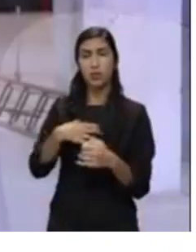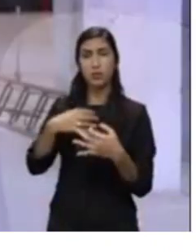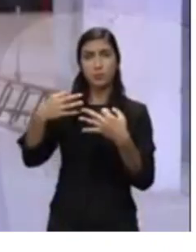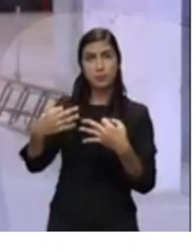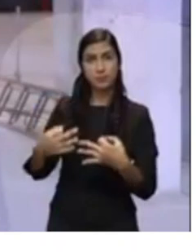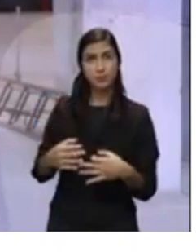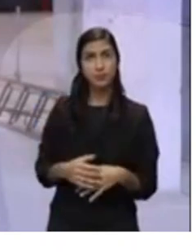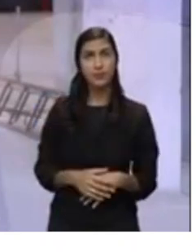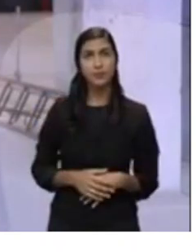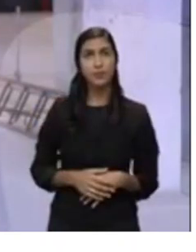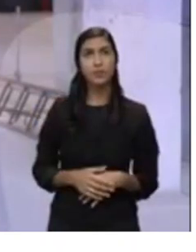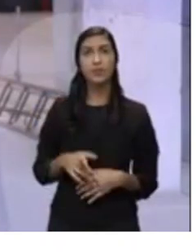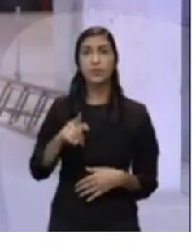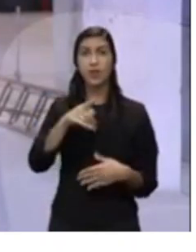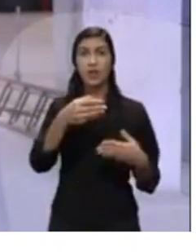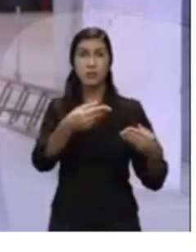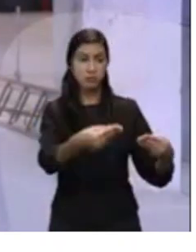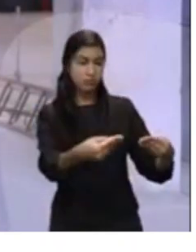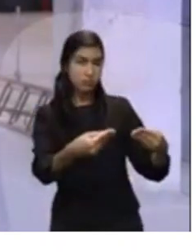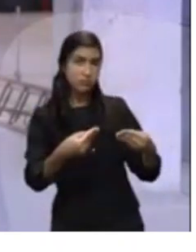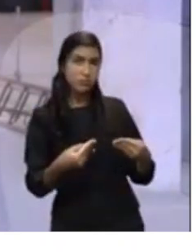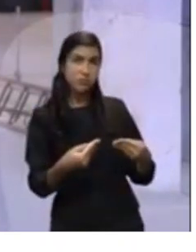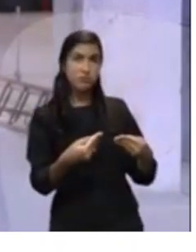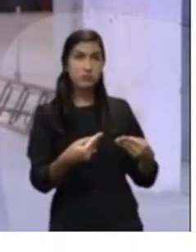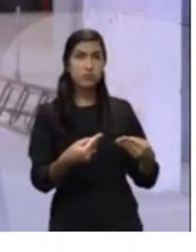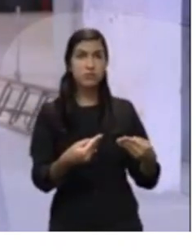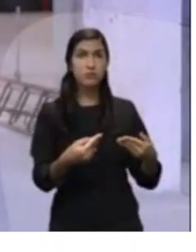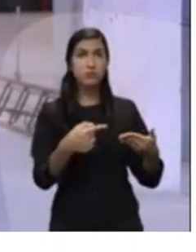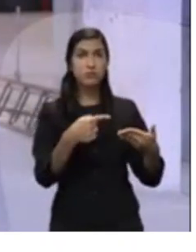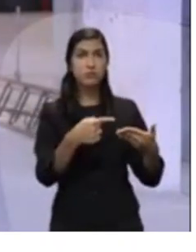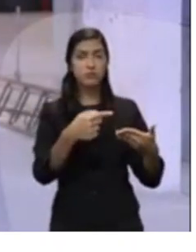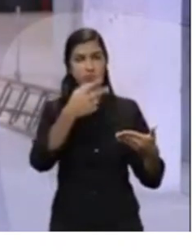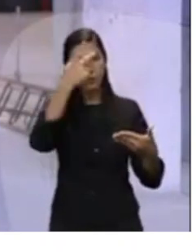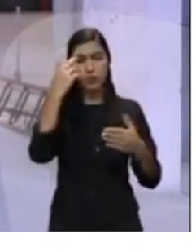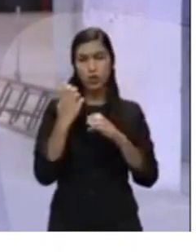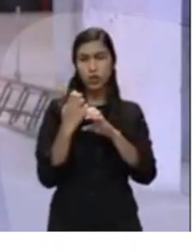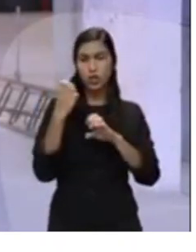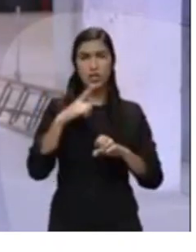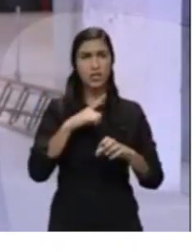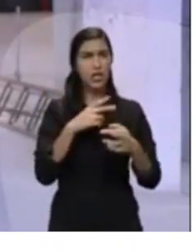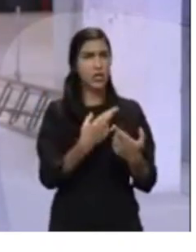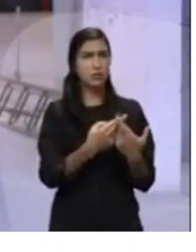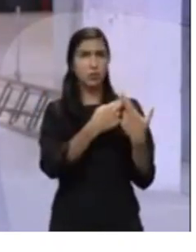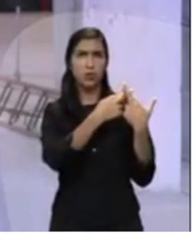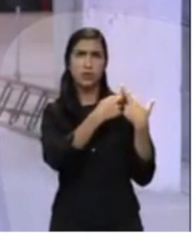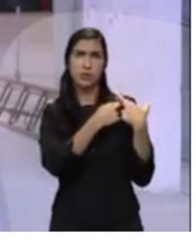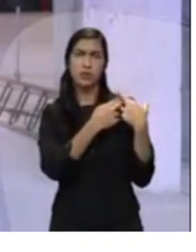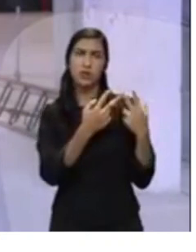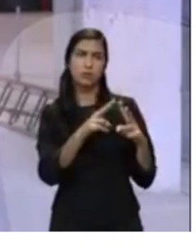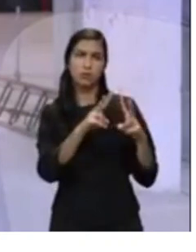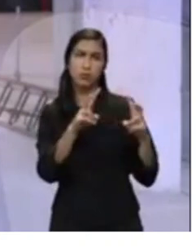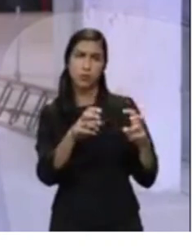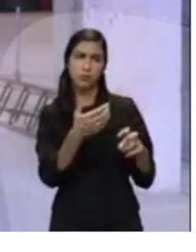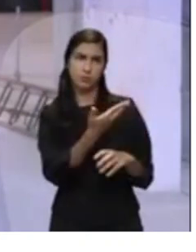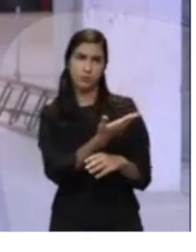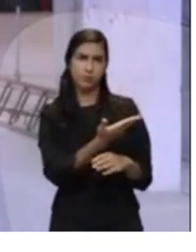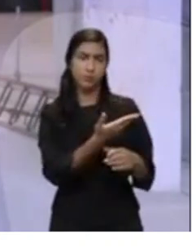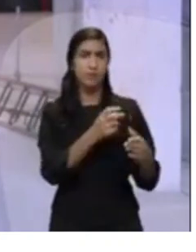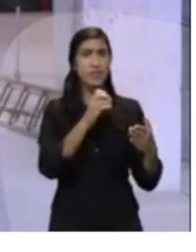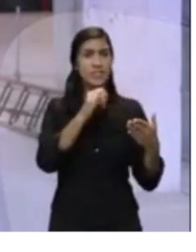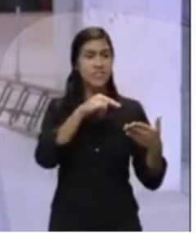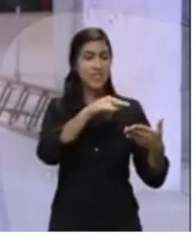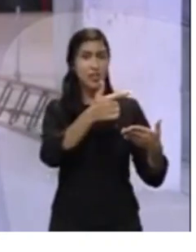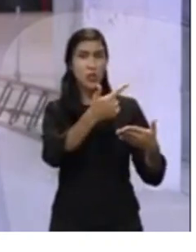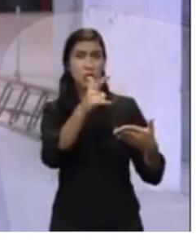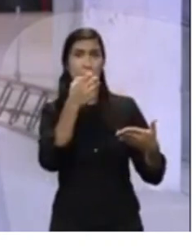corretamente. O projeto chega na minha mão e o engenheiro tem toda a responsabilidade sobre isso aí, né? Se ele